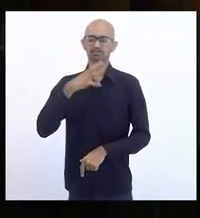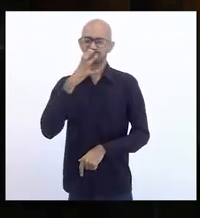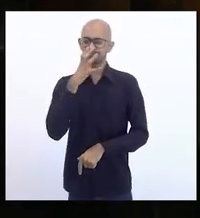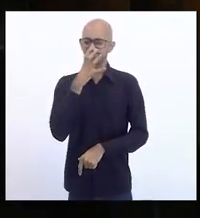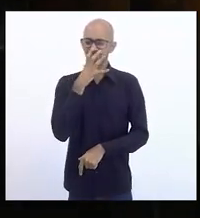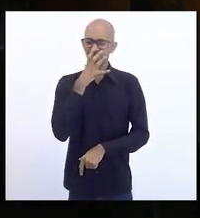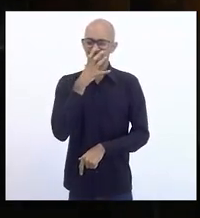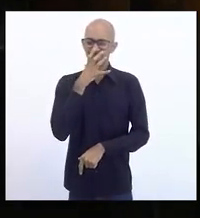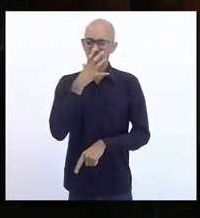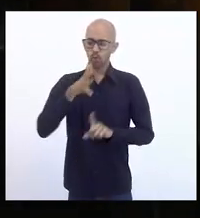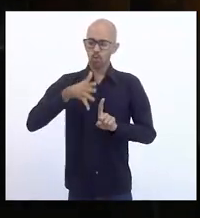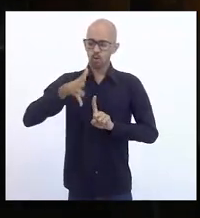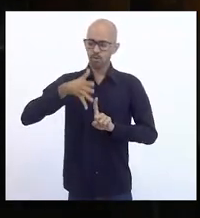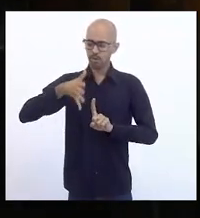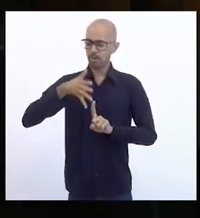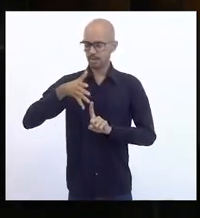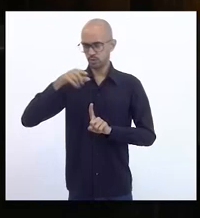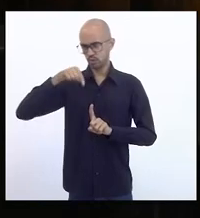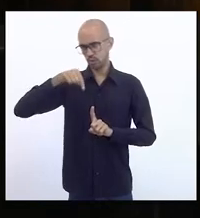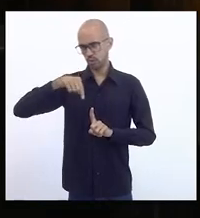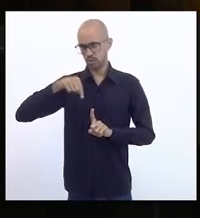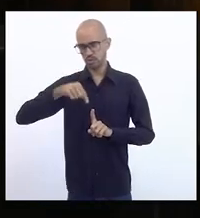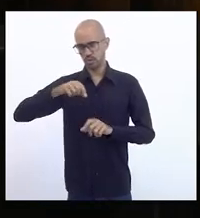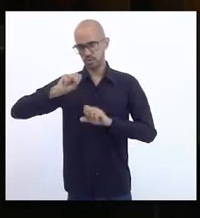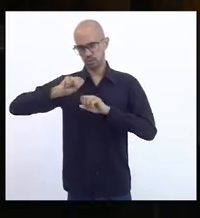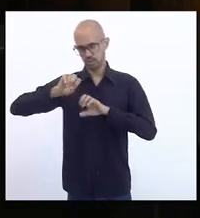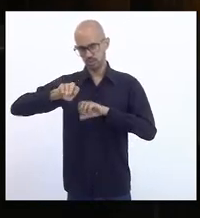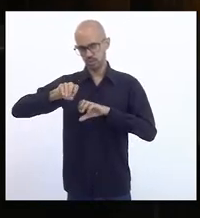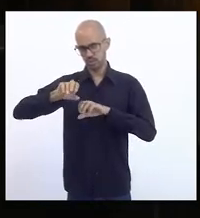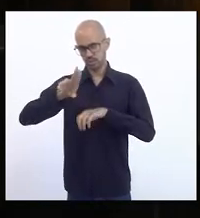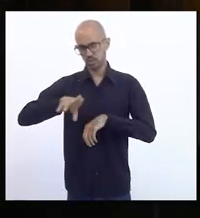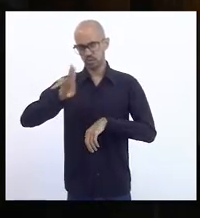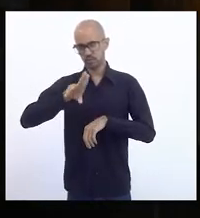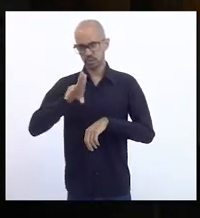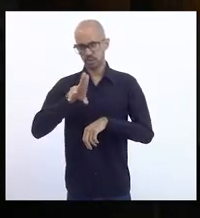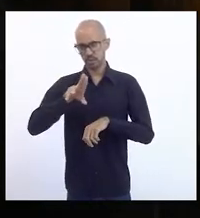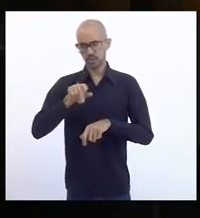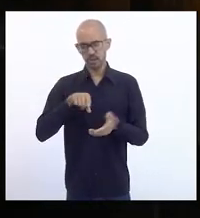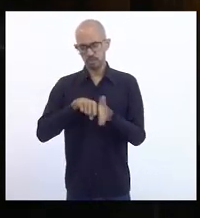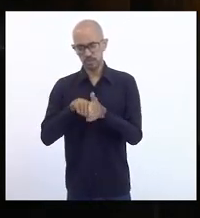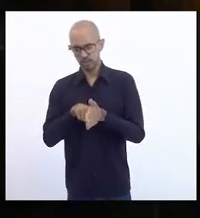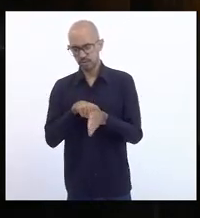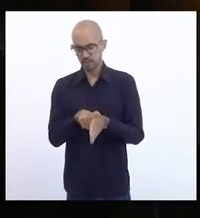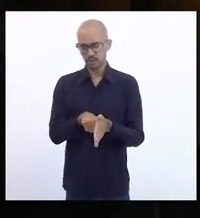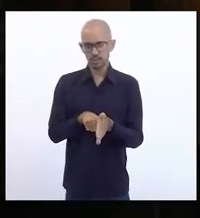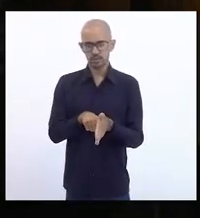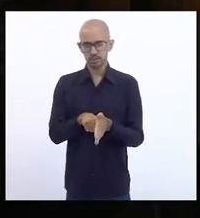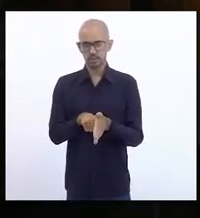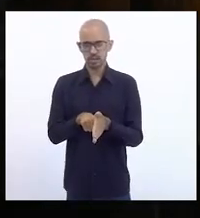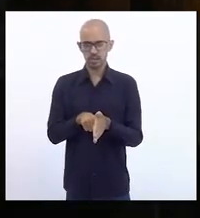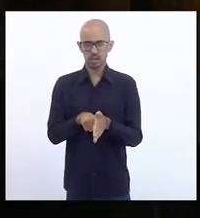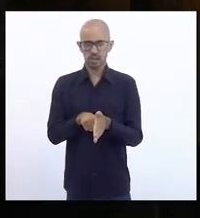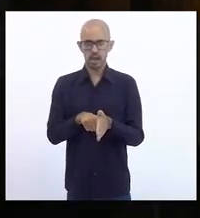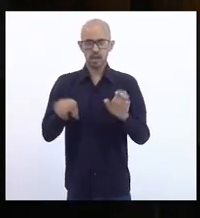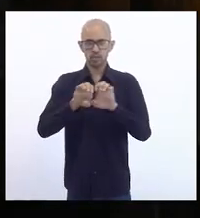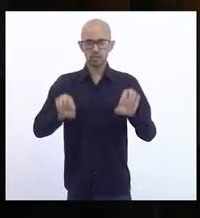com o debate sobre o ensino superior, a pesquisa, a construção do conhecimento